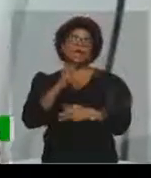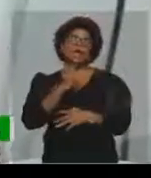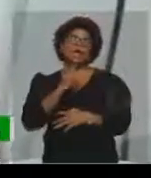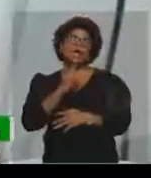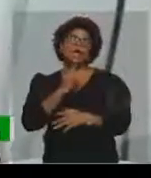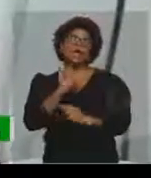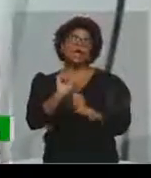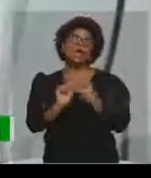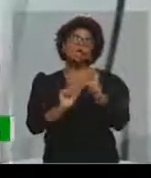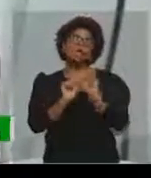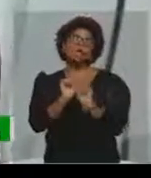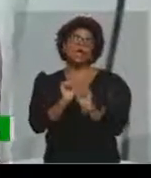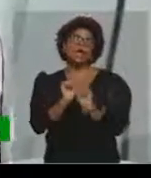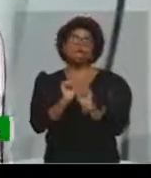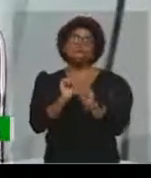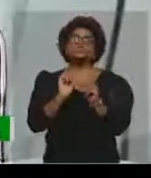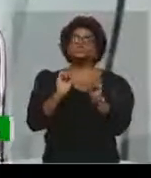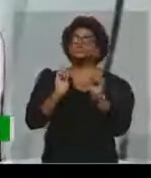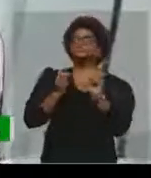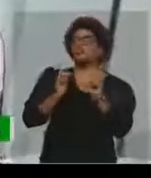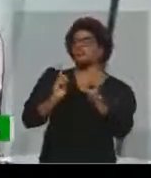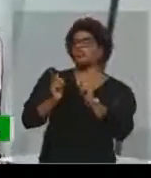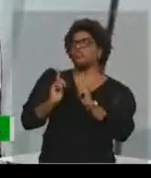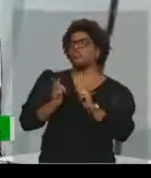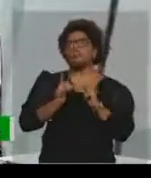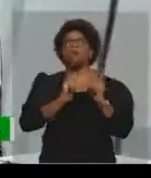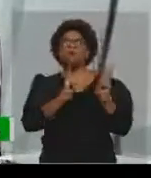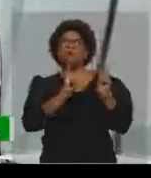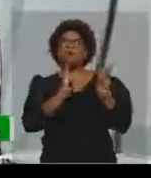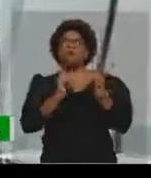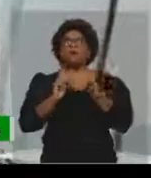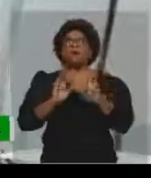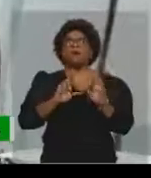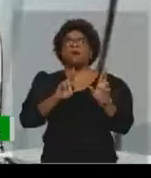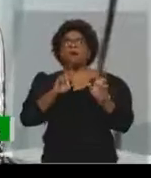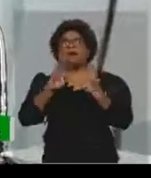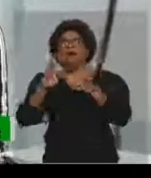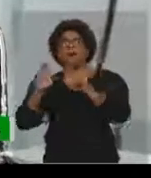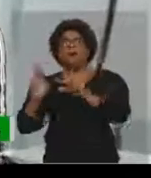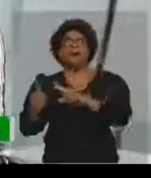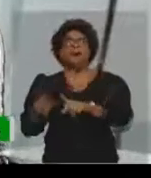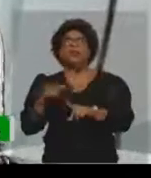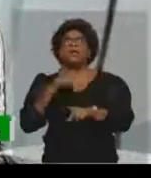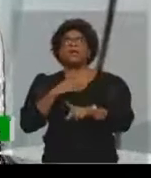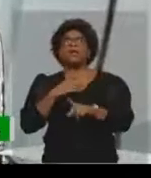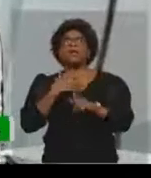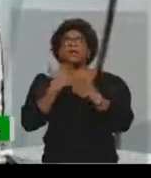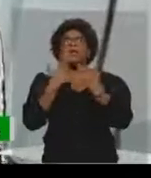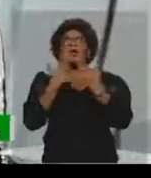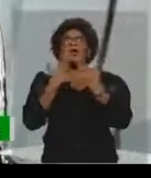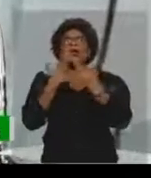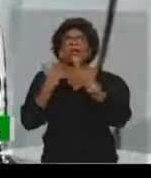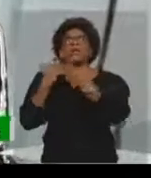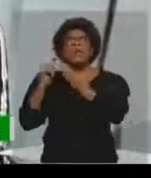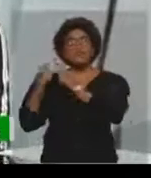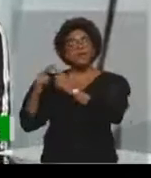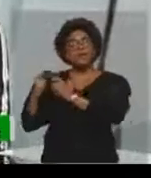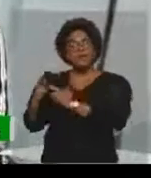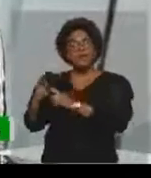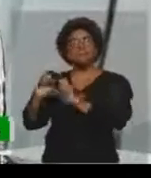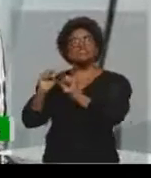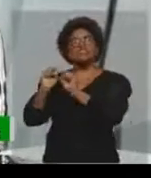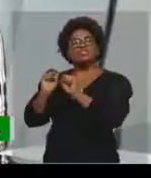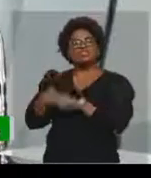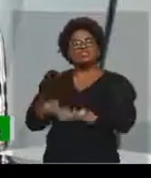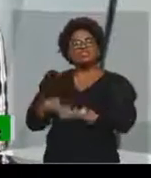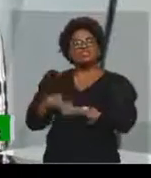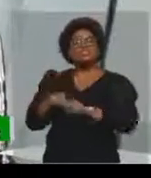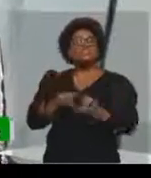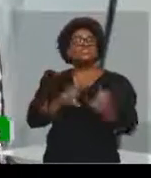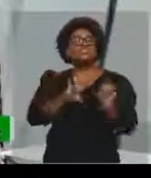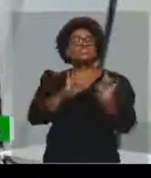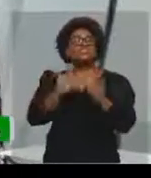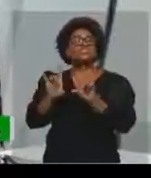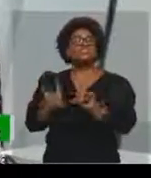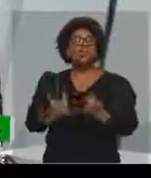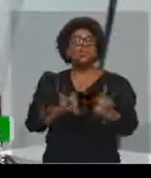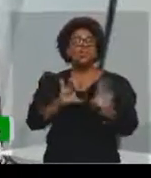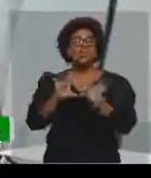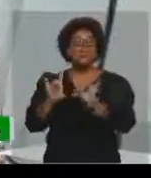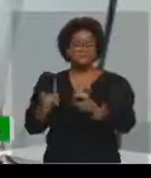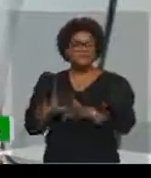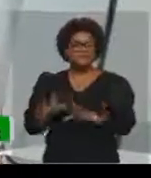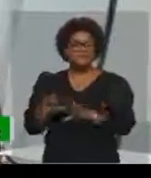idiomáticas, gírias, né? Muitas vezes tem aquele linguajar mesmo nosso do cotidiano. Então, o